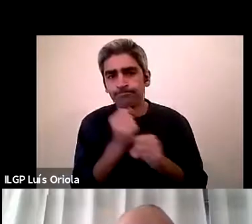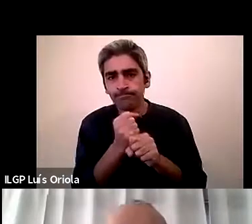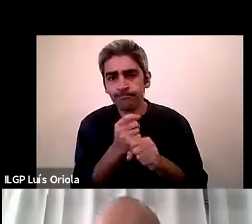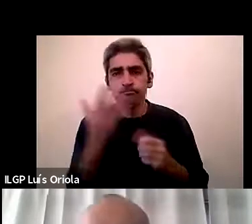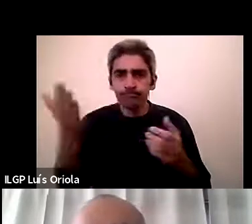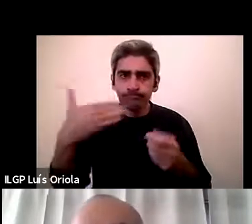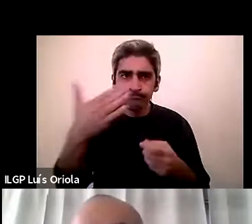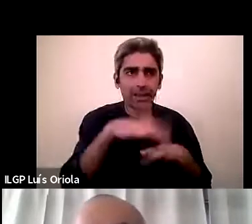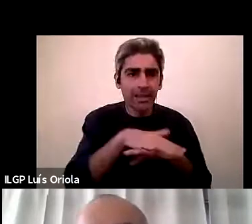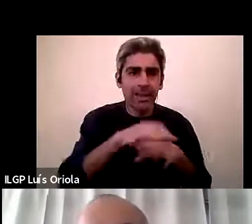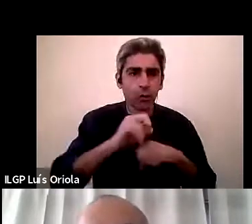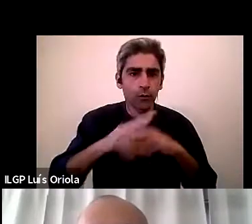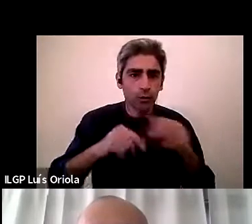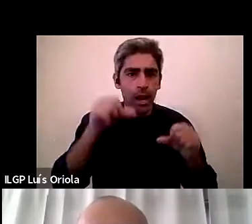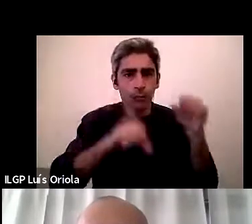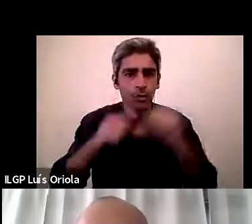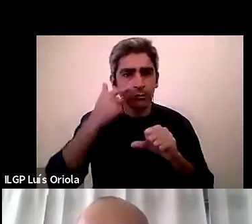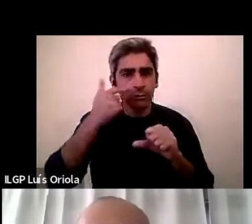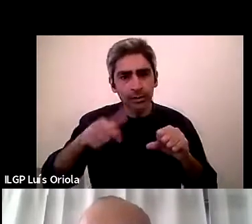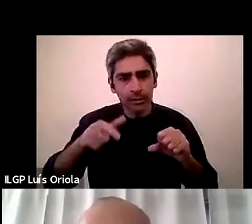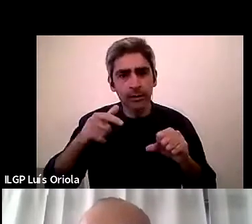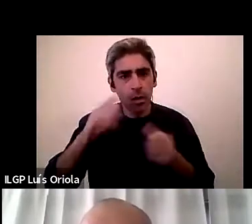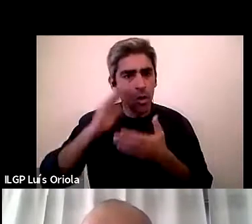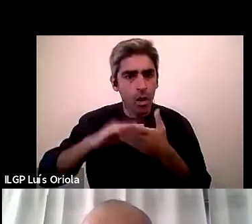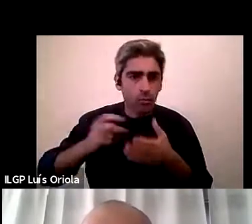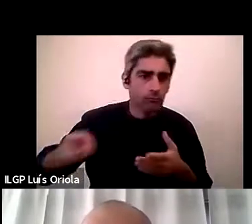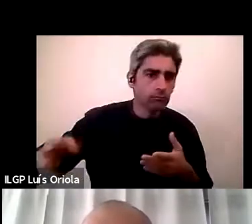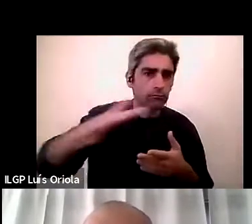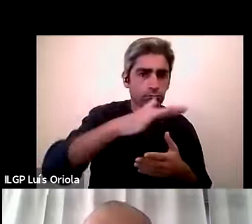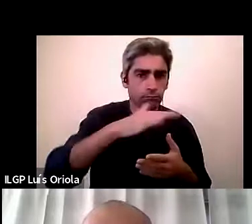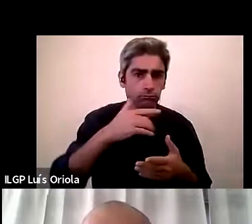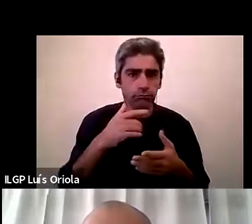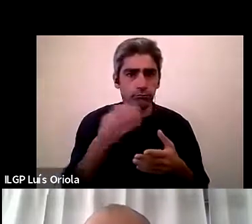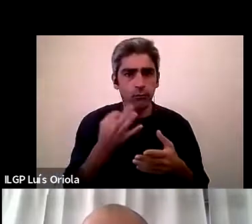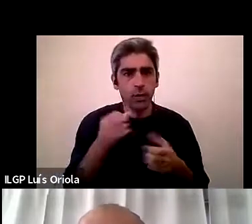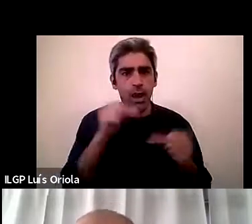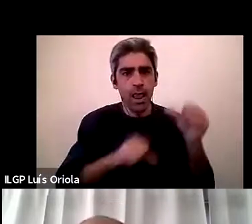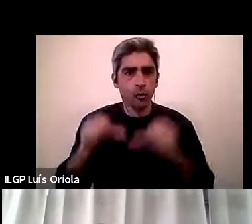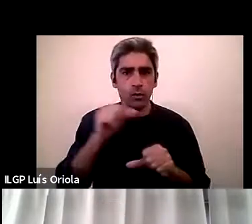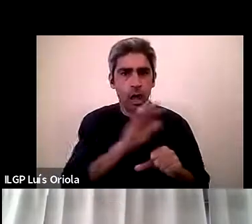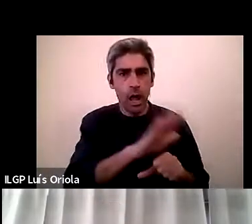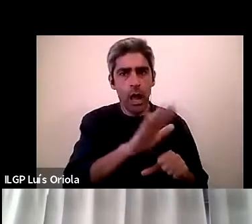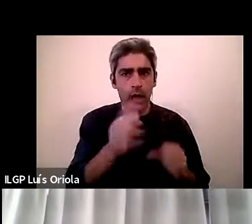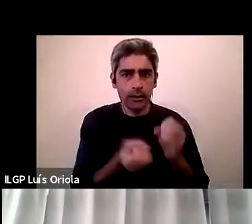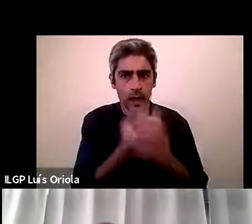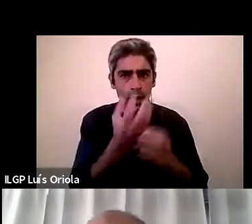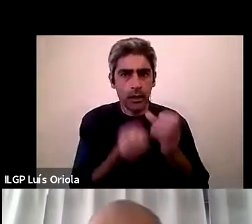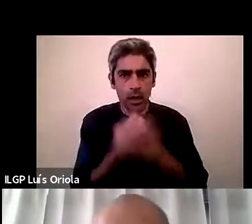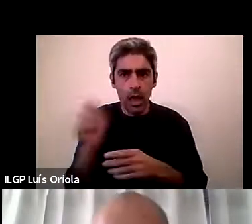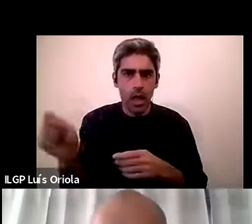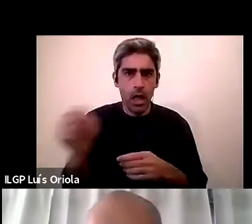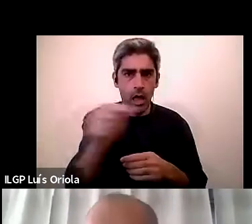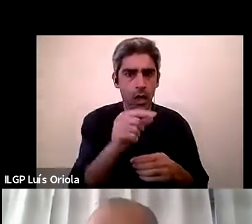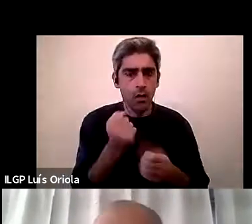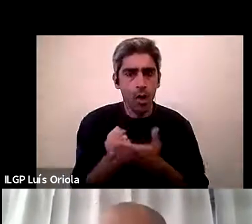inovadores e os colegas da rede de laboratórios de experimentação, que são laboratórios que estão a ser criados com